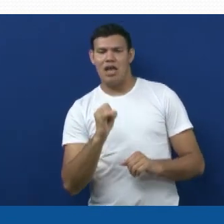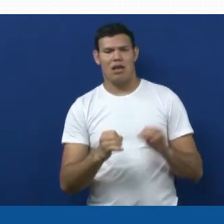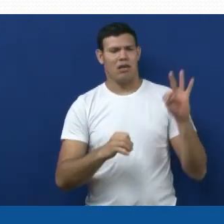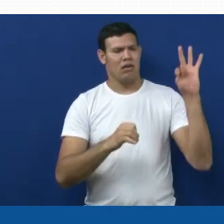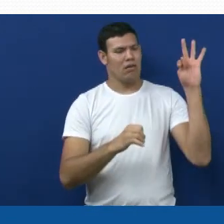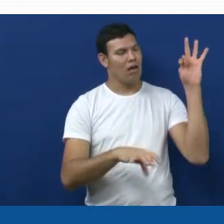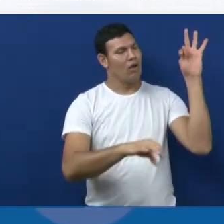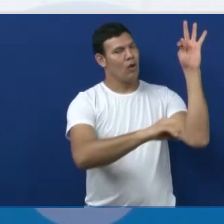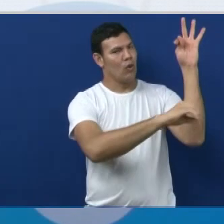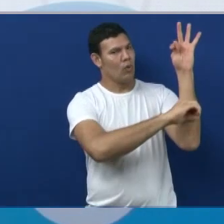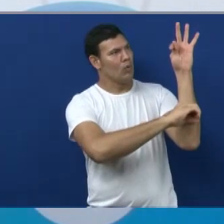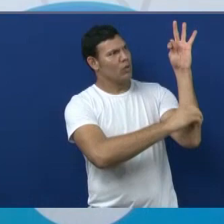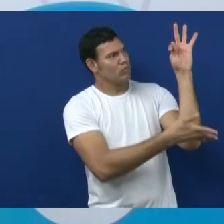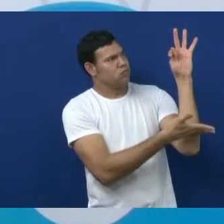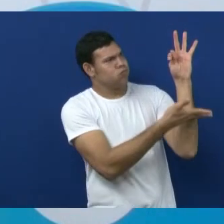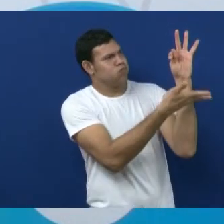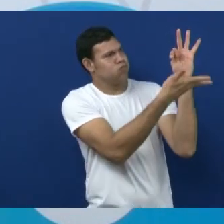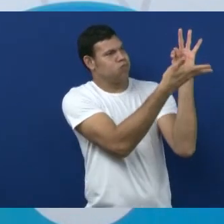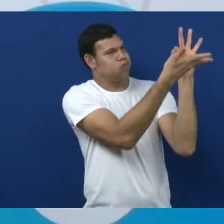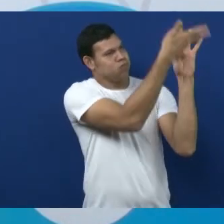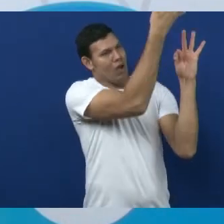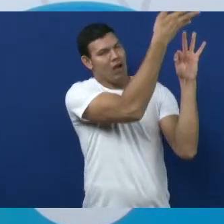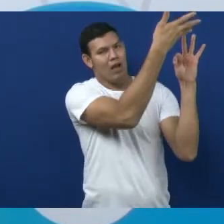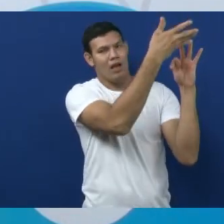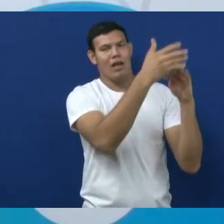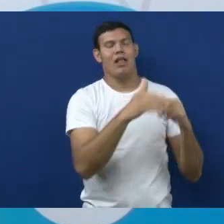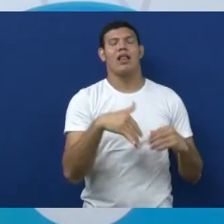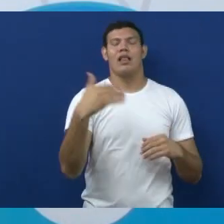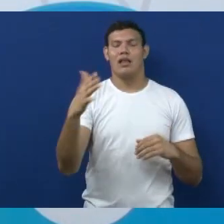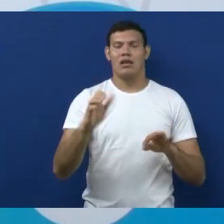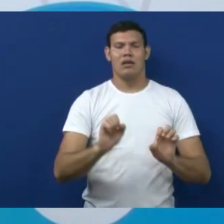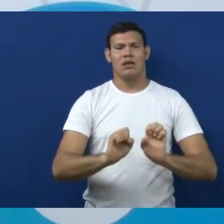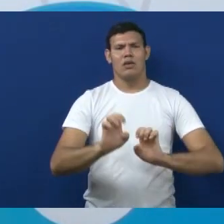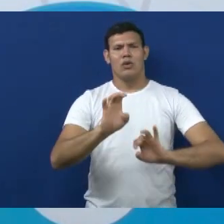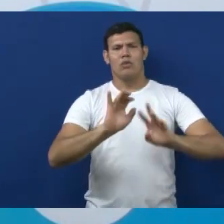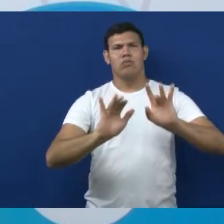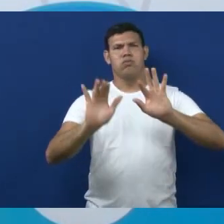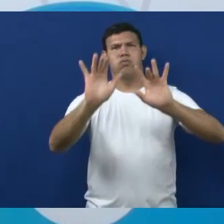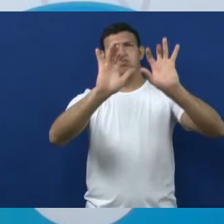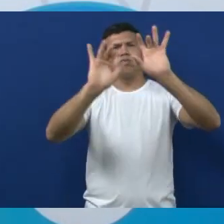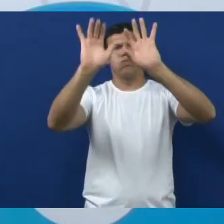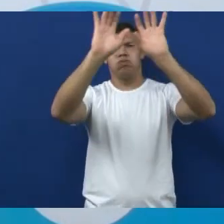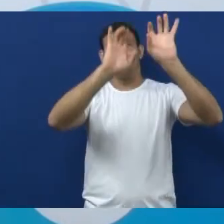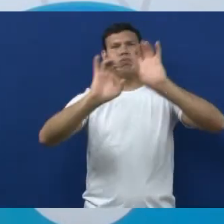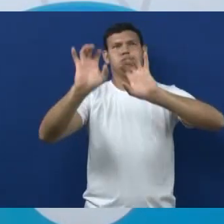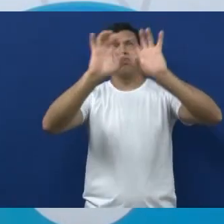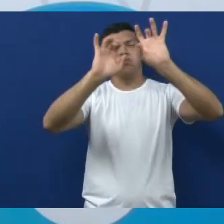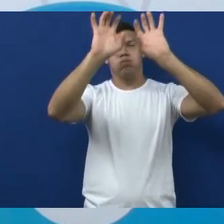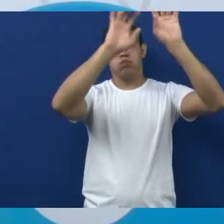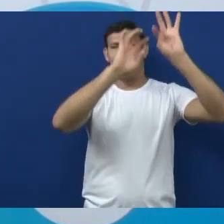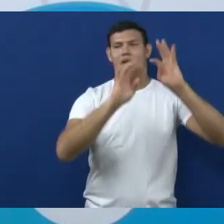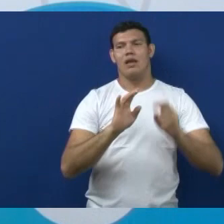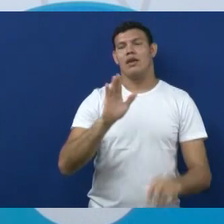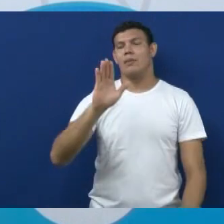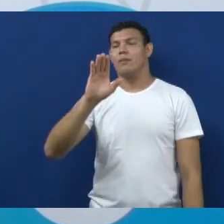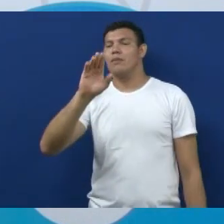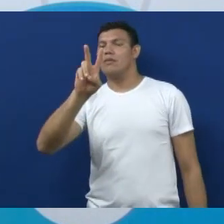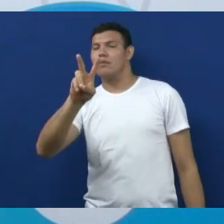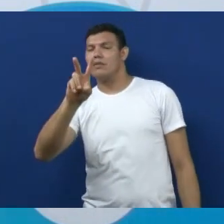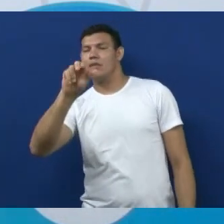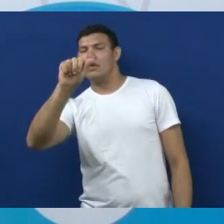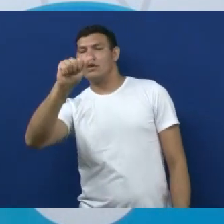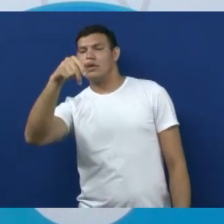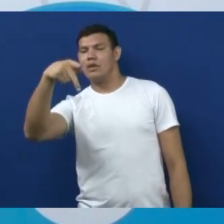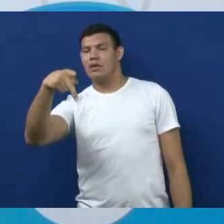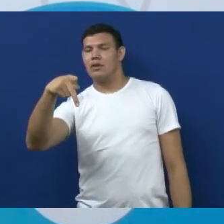vai acontecer? Ele vai evaporar. Como que é o nome do processo? Vaporização. Então tem nome para tudo. Tem